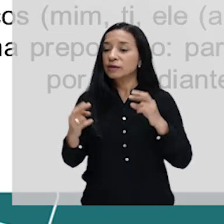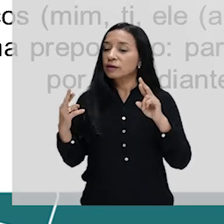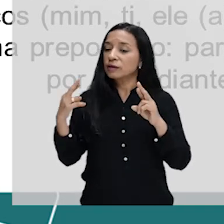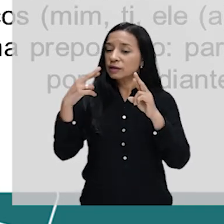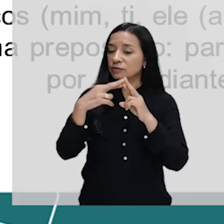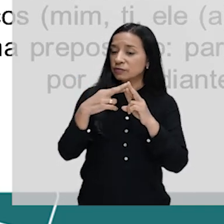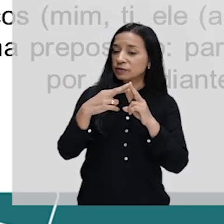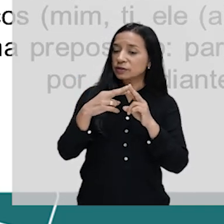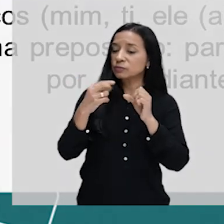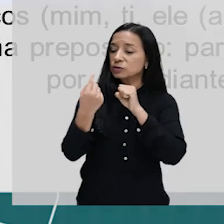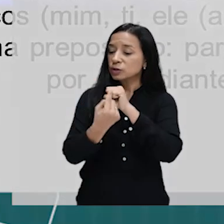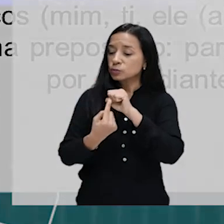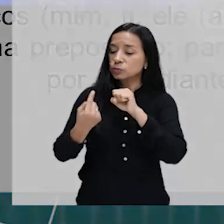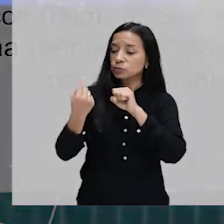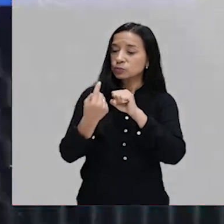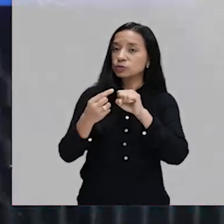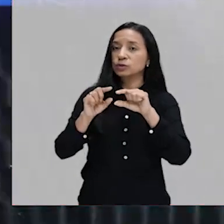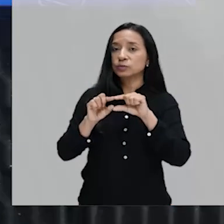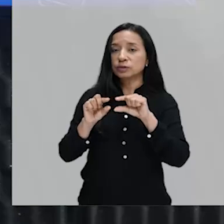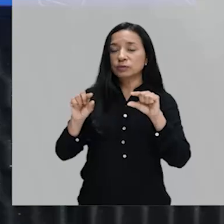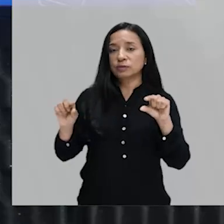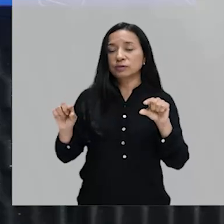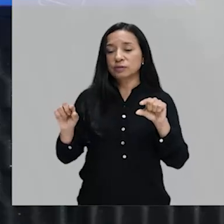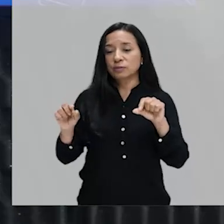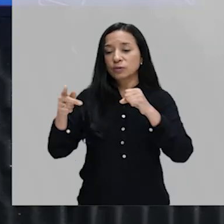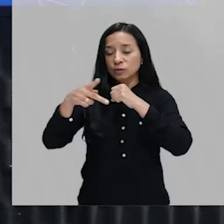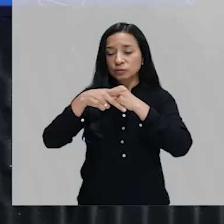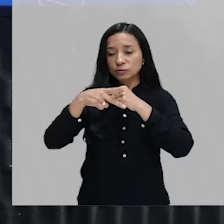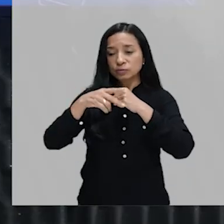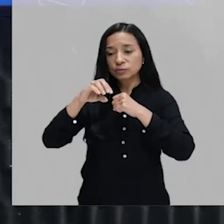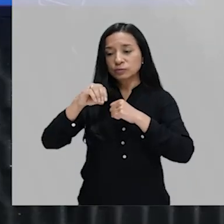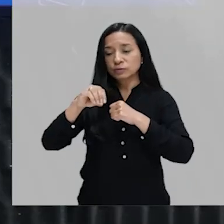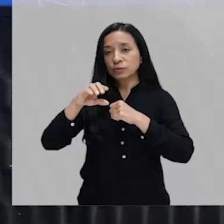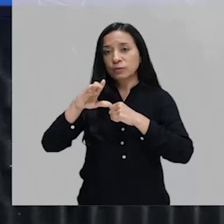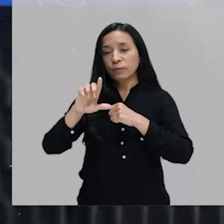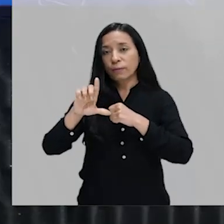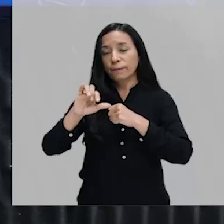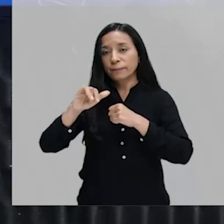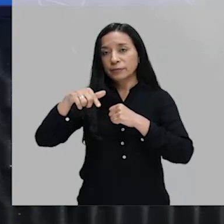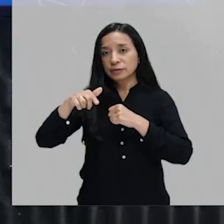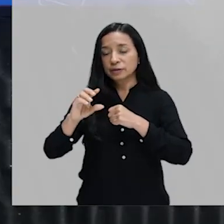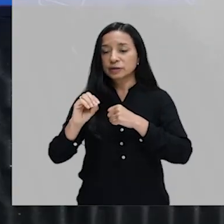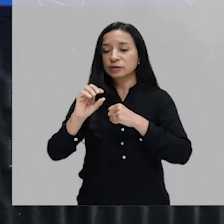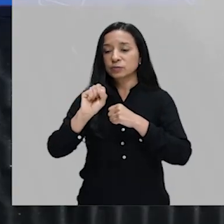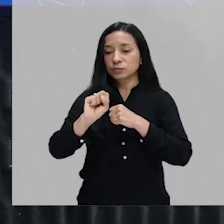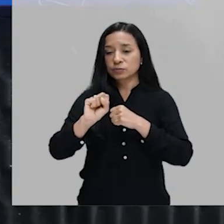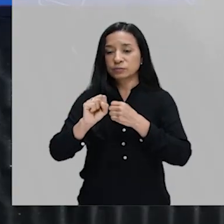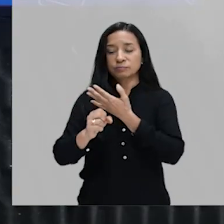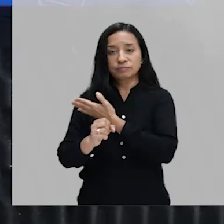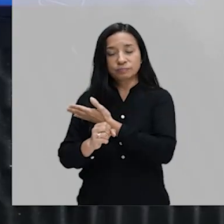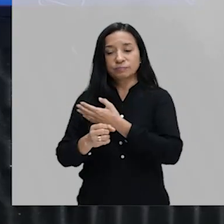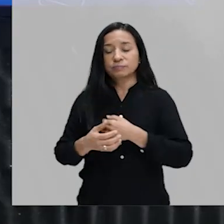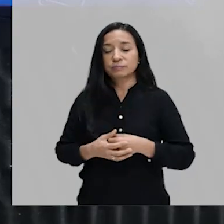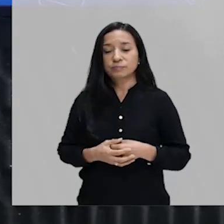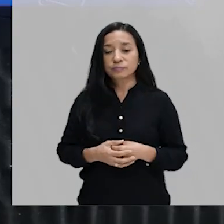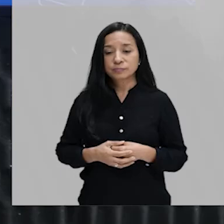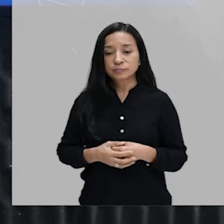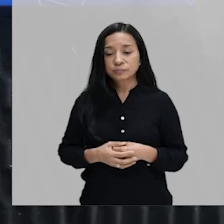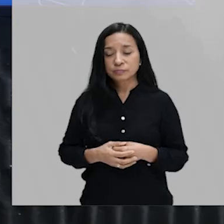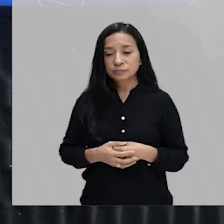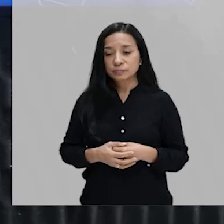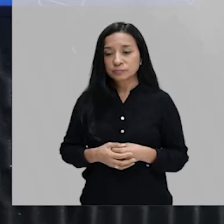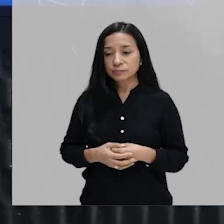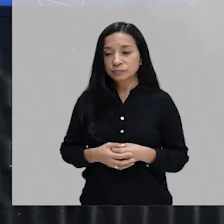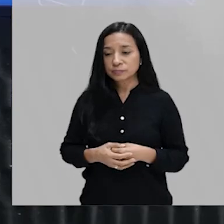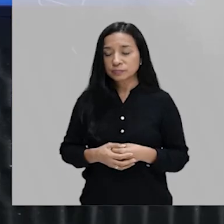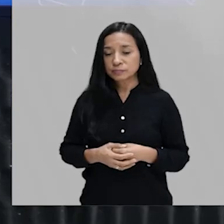ao sujeito da oração. Já os pronomes oblíquos, mim, ti, ele ou ela,